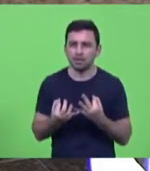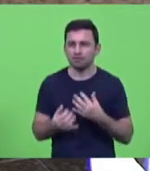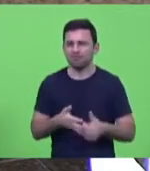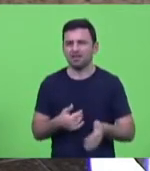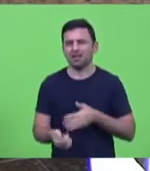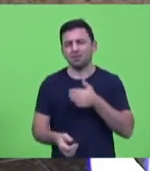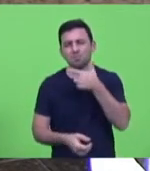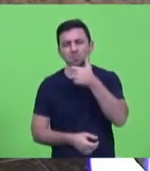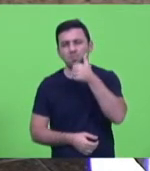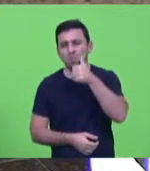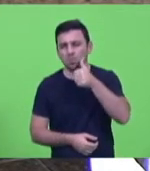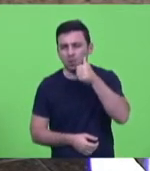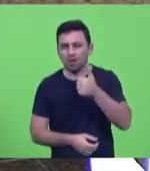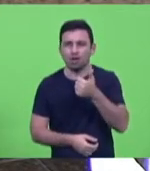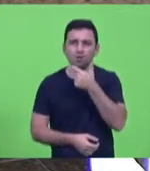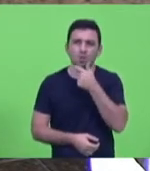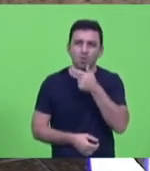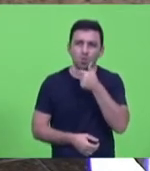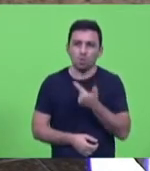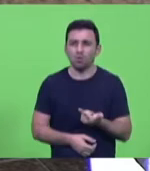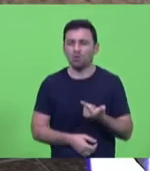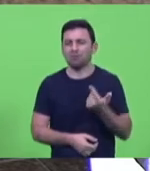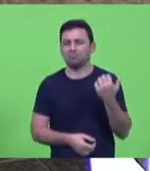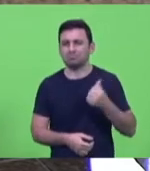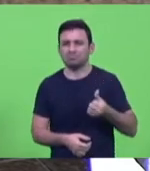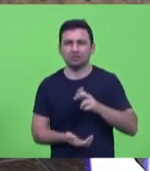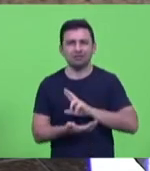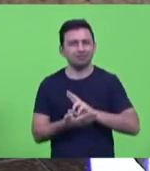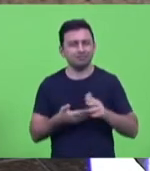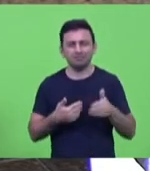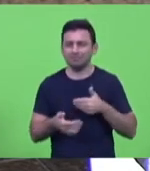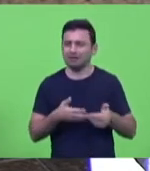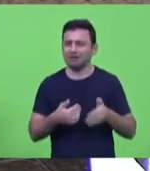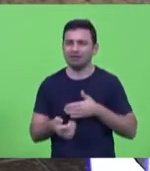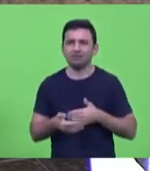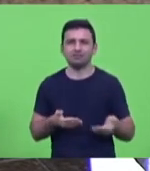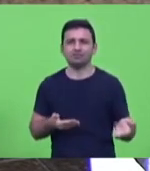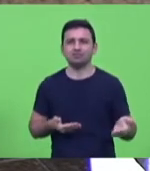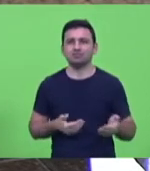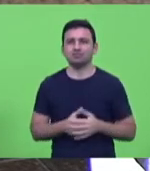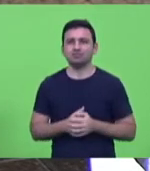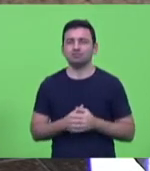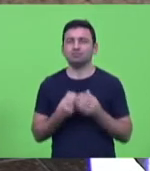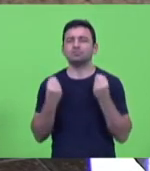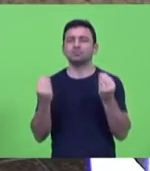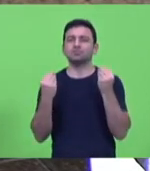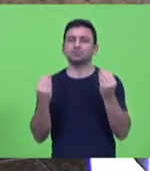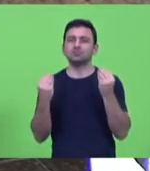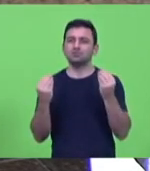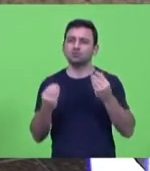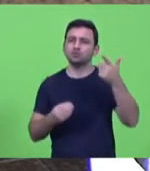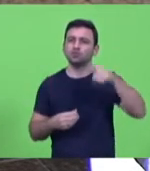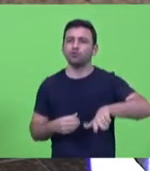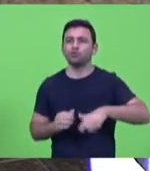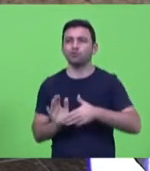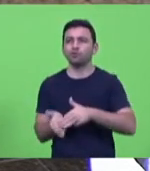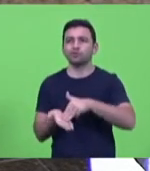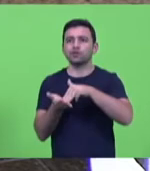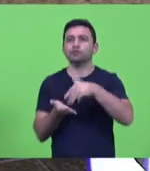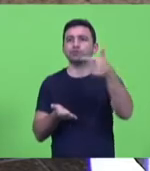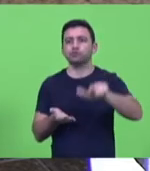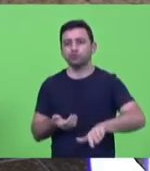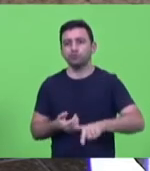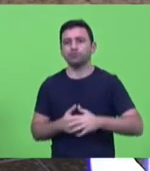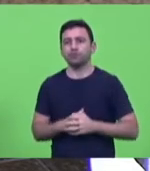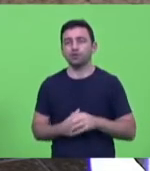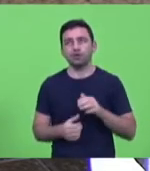mulher, se é homem, se é sapatão. Pelo amor de Deus, mais essa aqui, uma moção, novamente, para eu